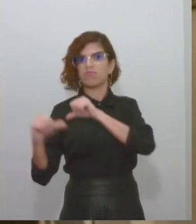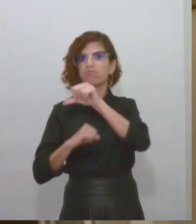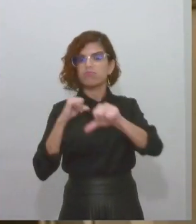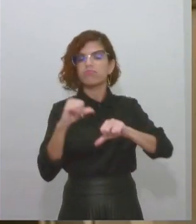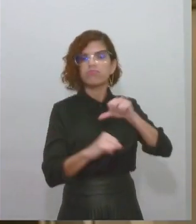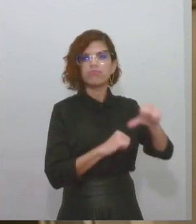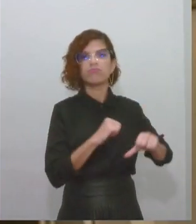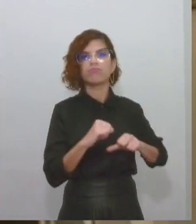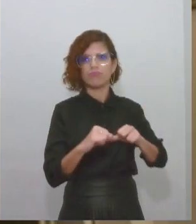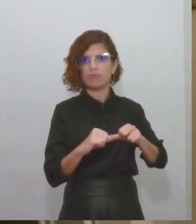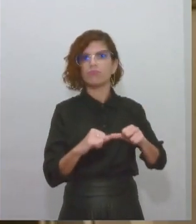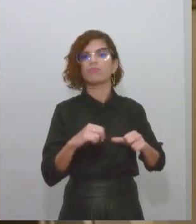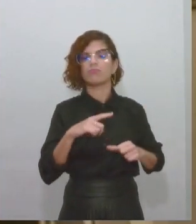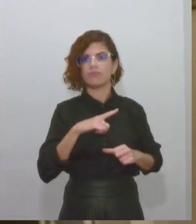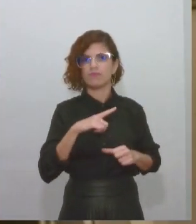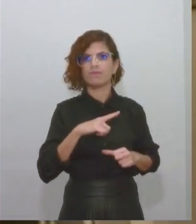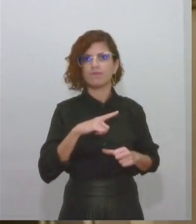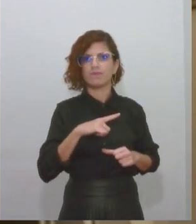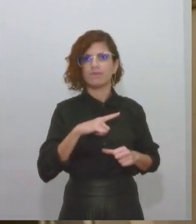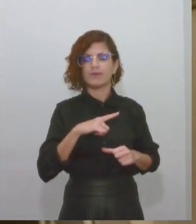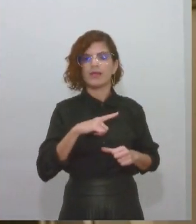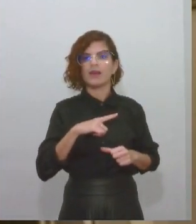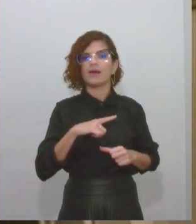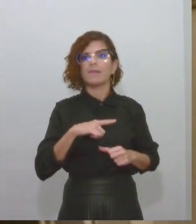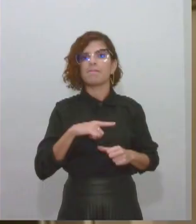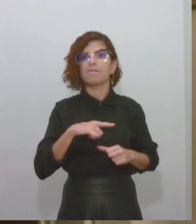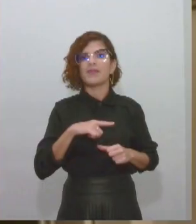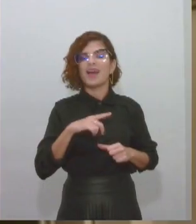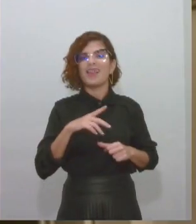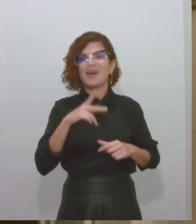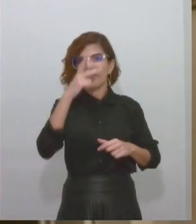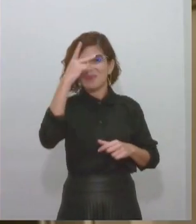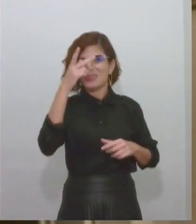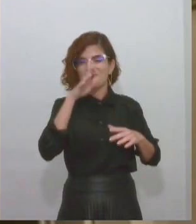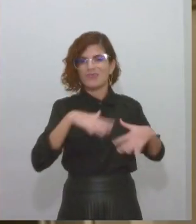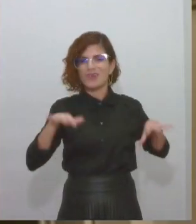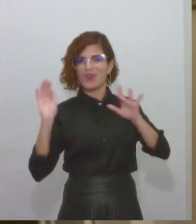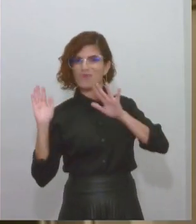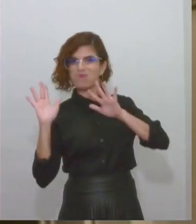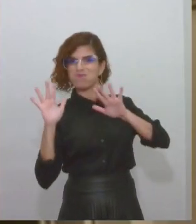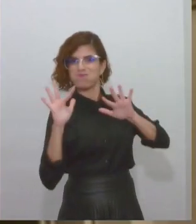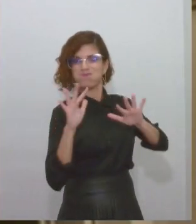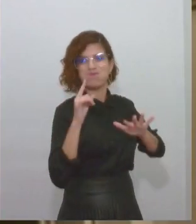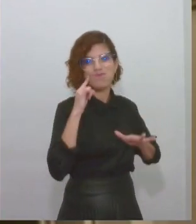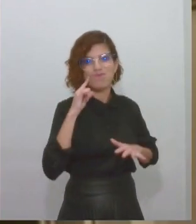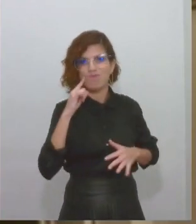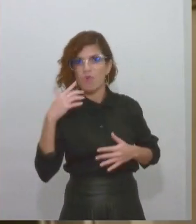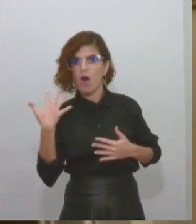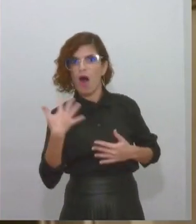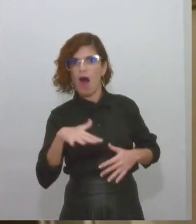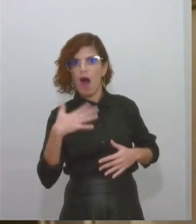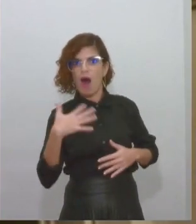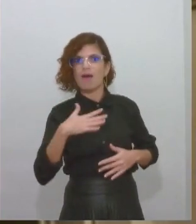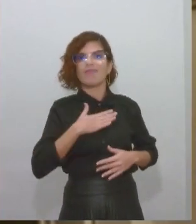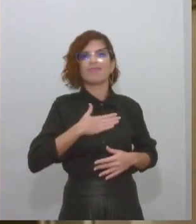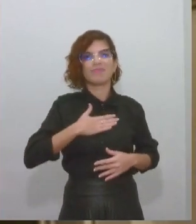que leva o nosso público ao delírio. A praça pública lotada,